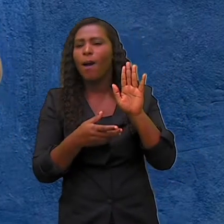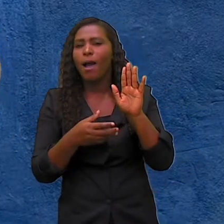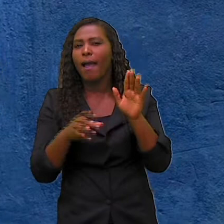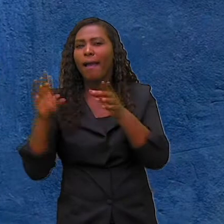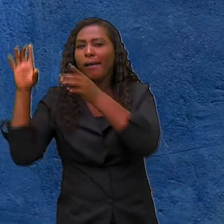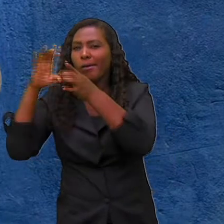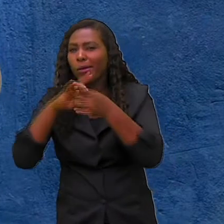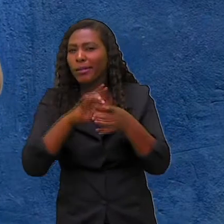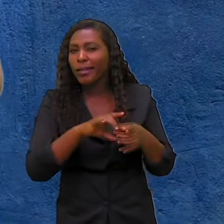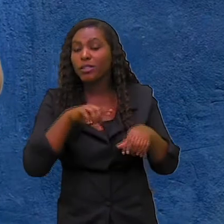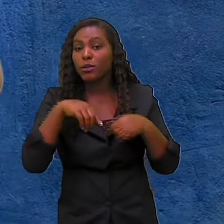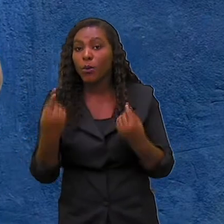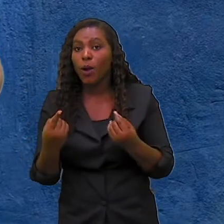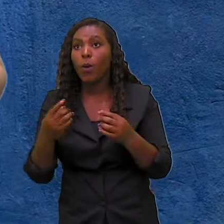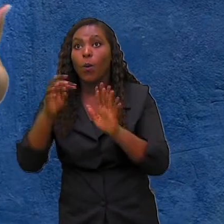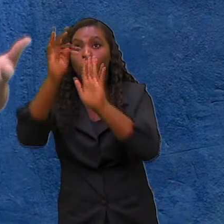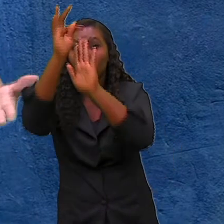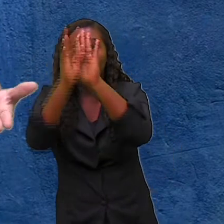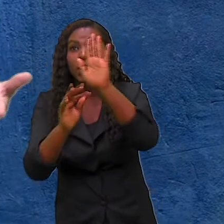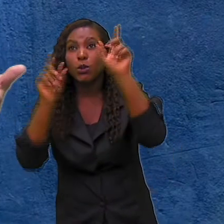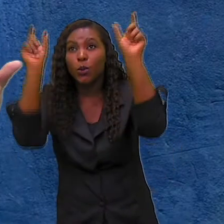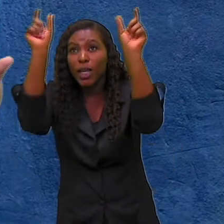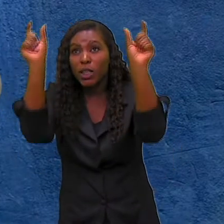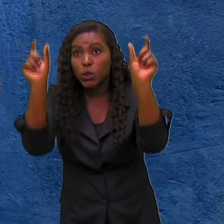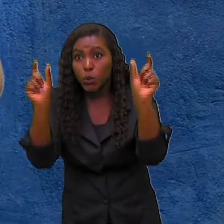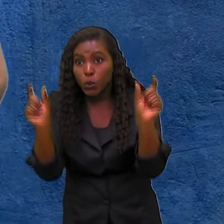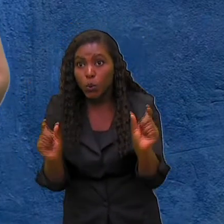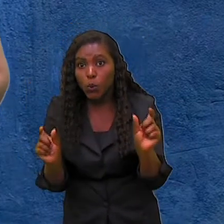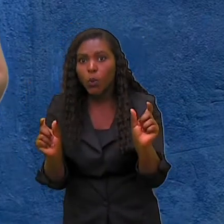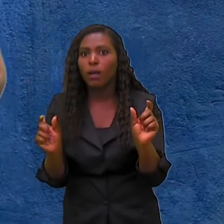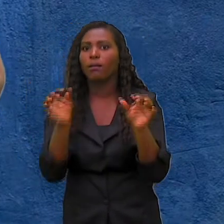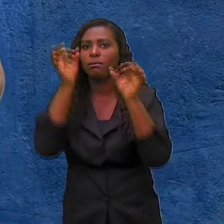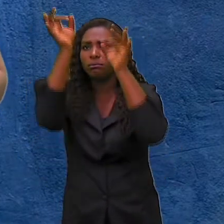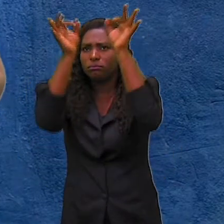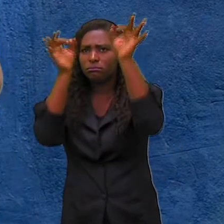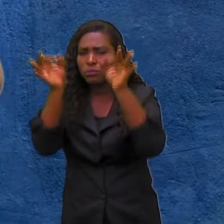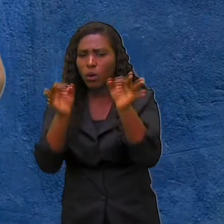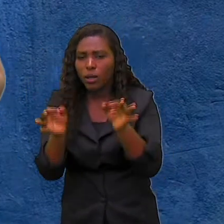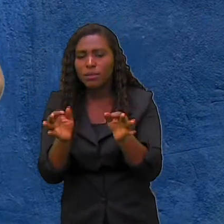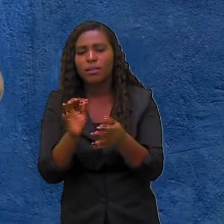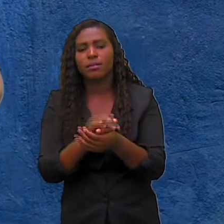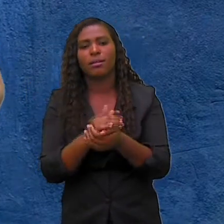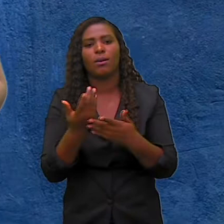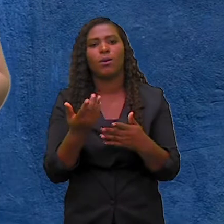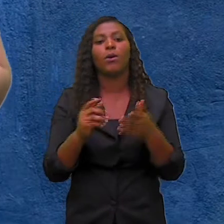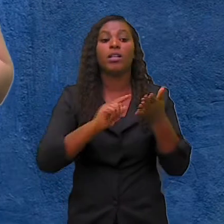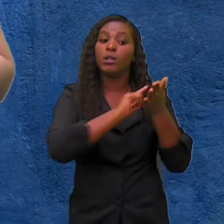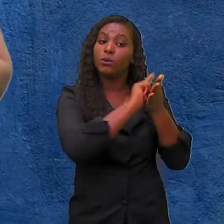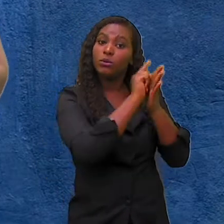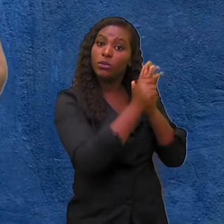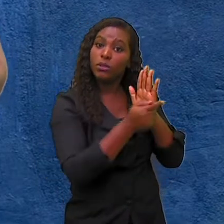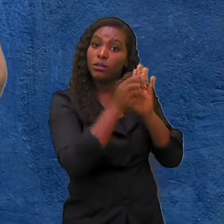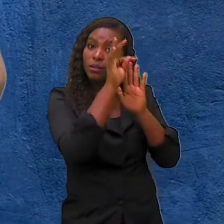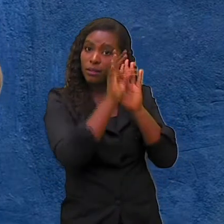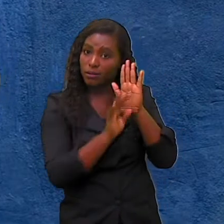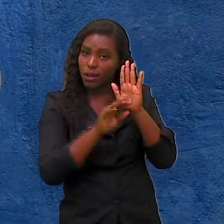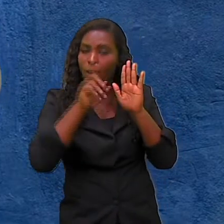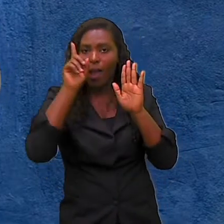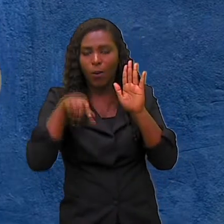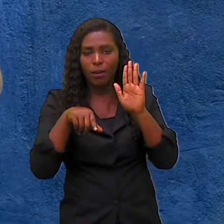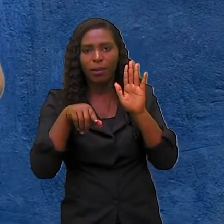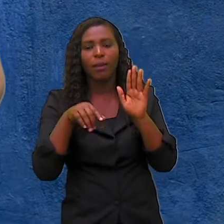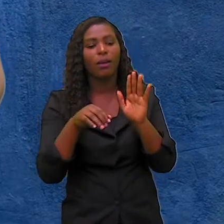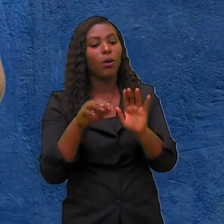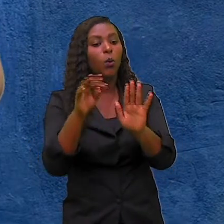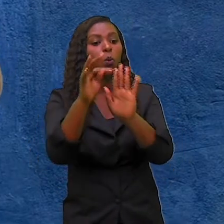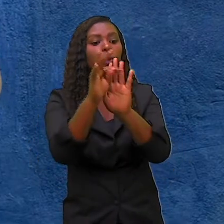que compõem o texto. E o gênero textual é todo texto oral ou escrito